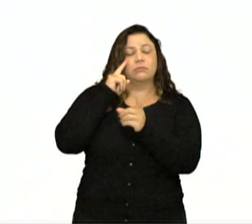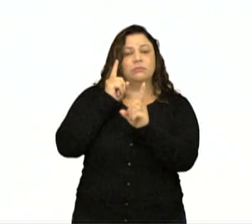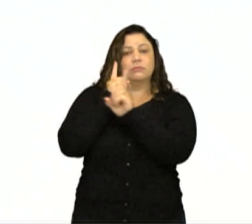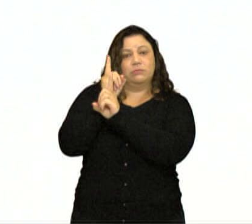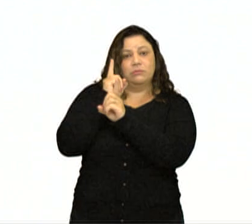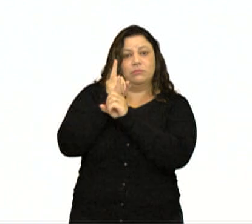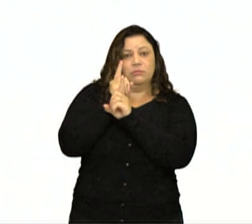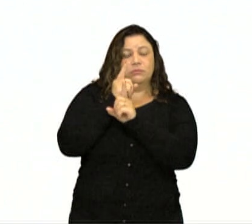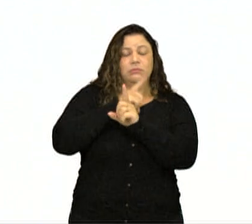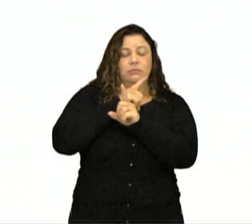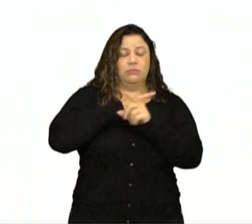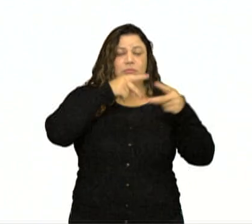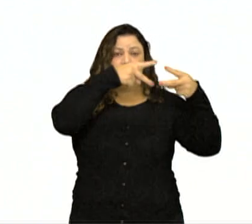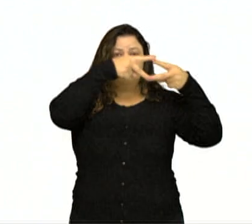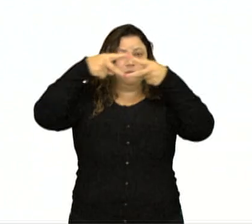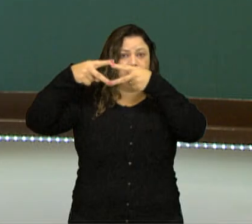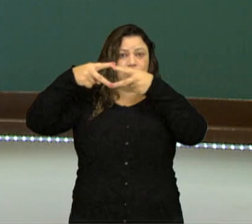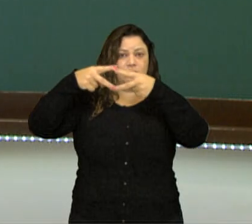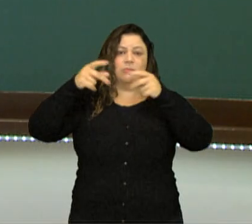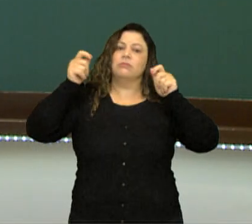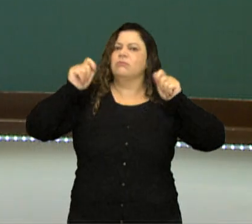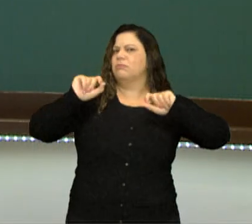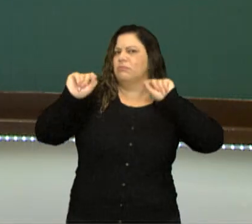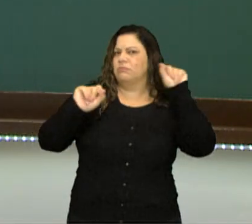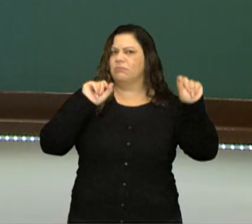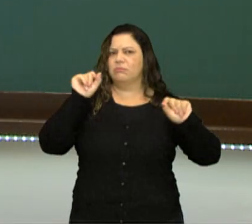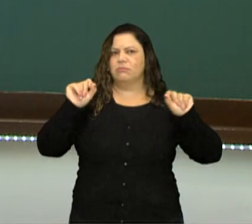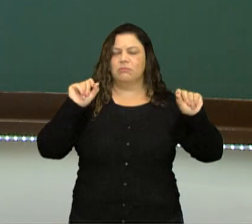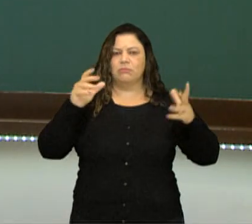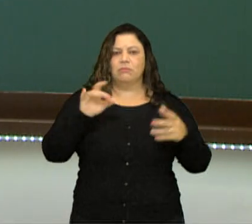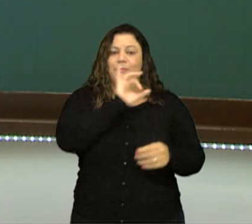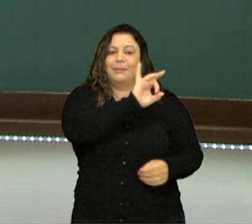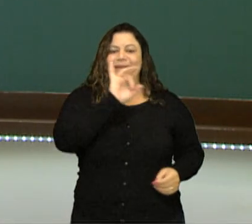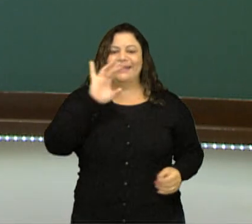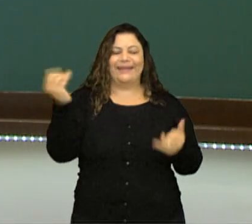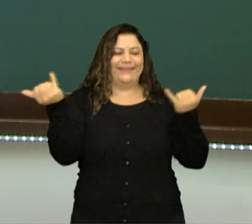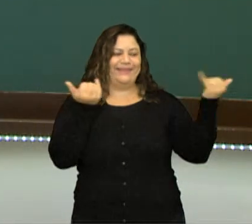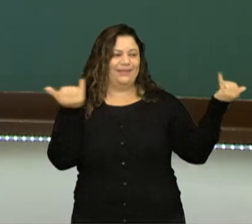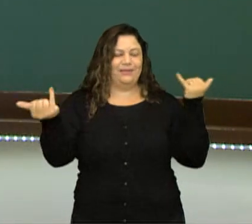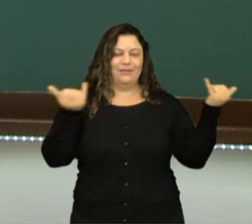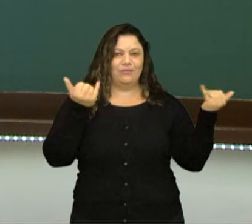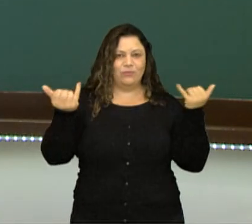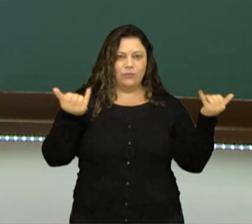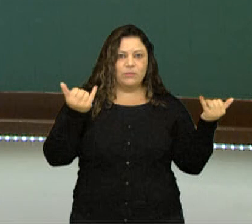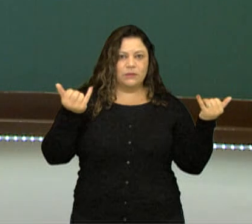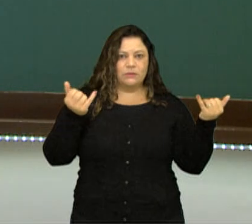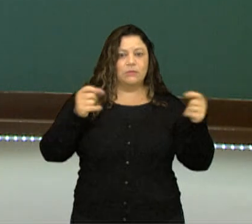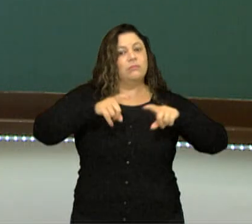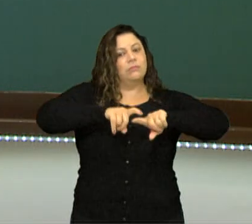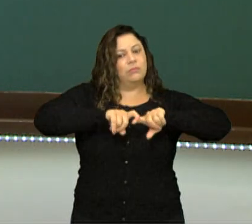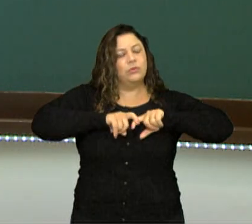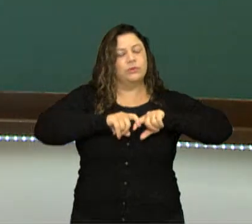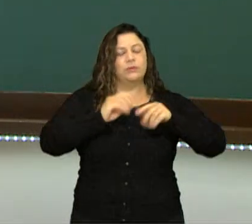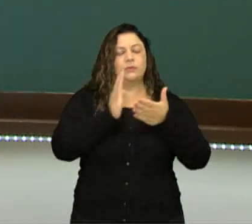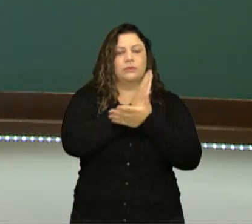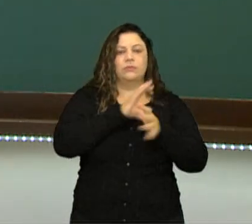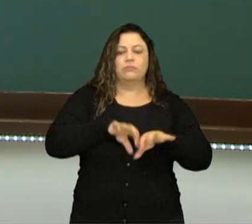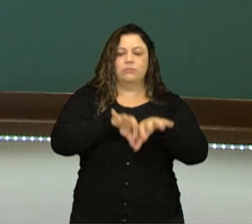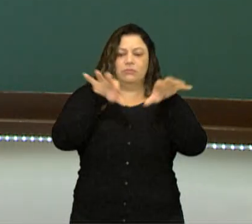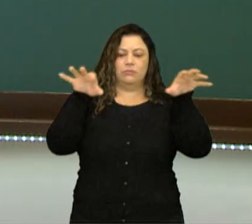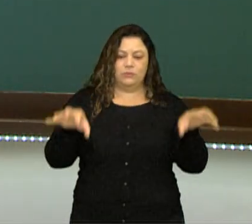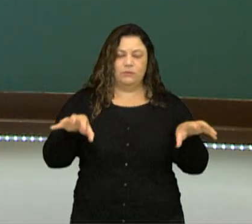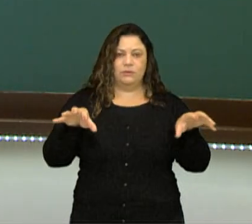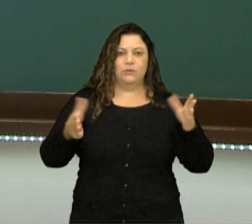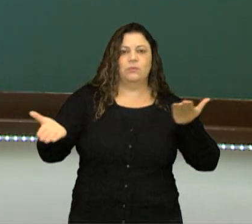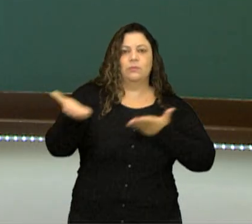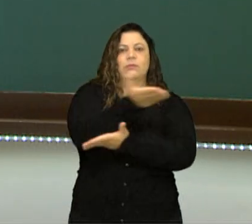encontramos na tira, há um destaque maior para cada informação. Por isso elas estão divididas. Isso